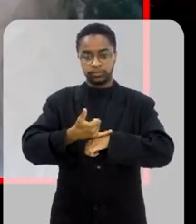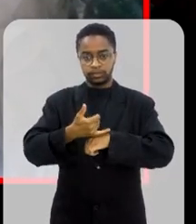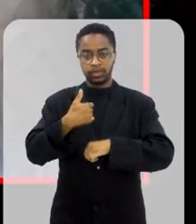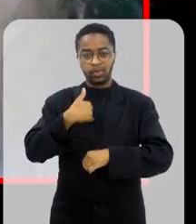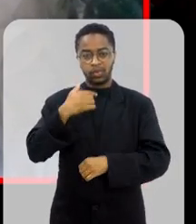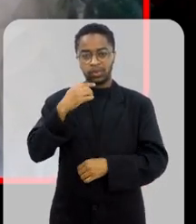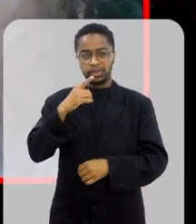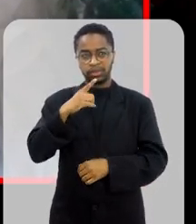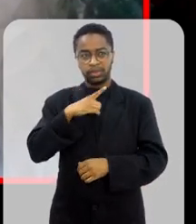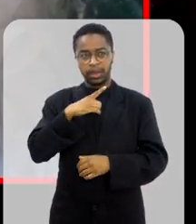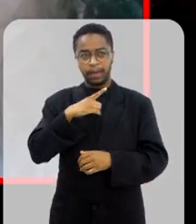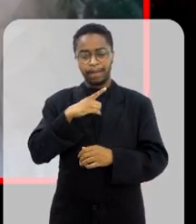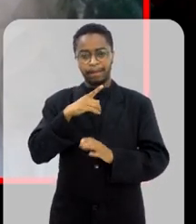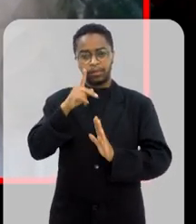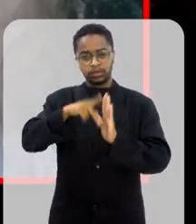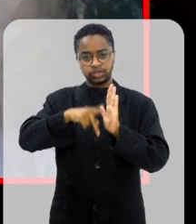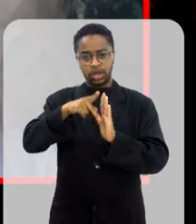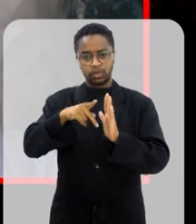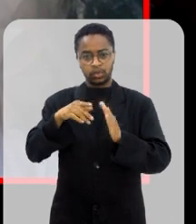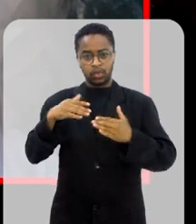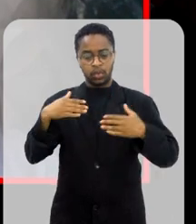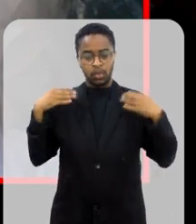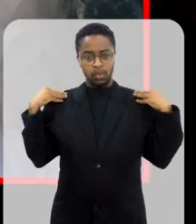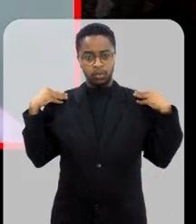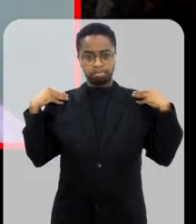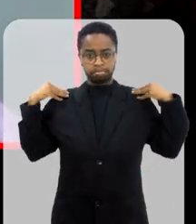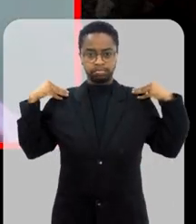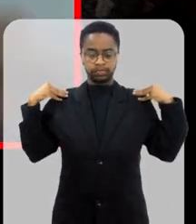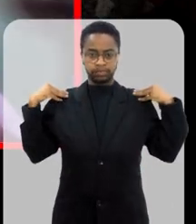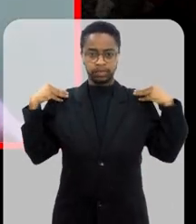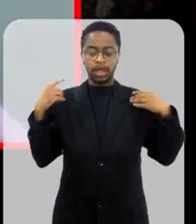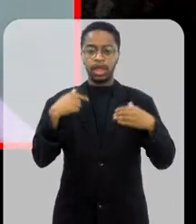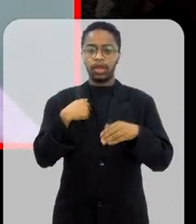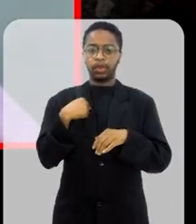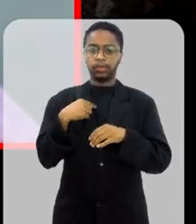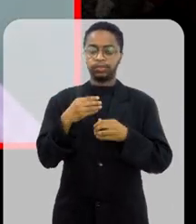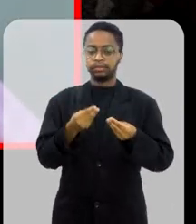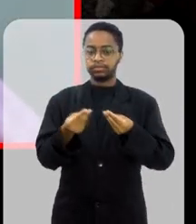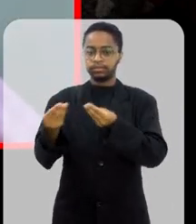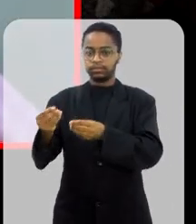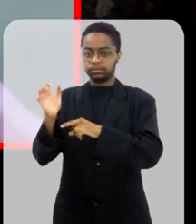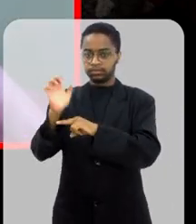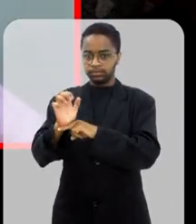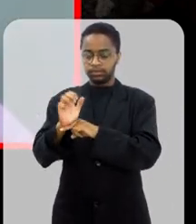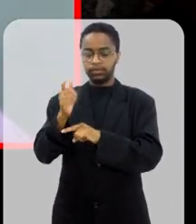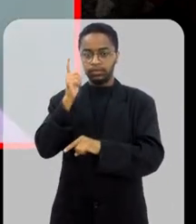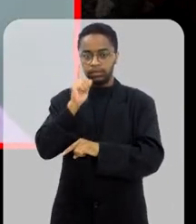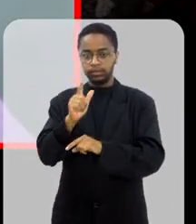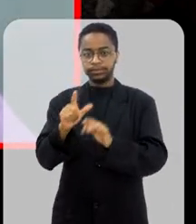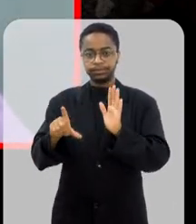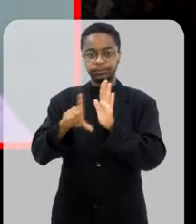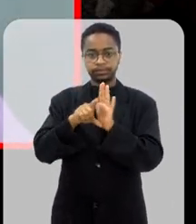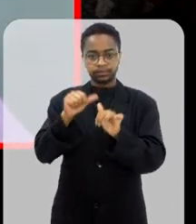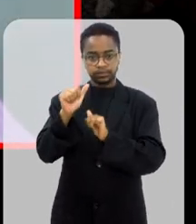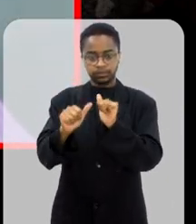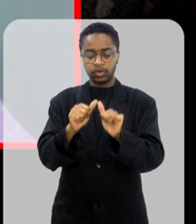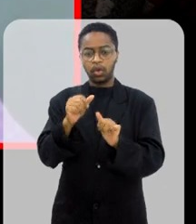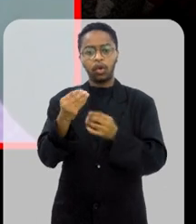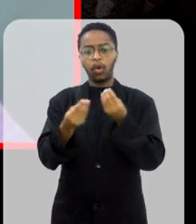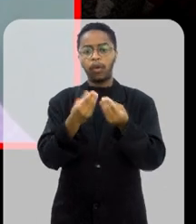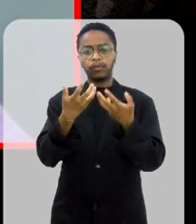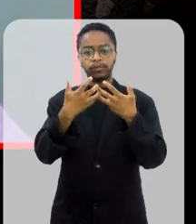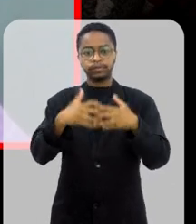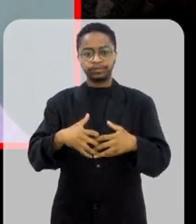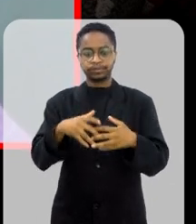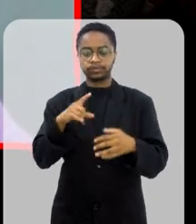Em Volta Redonda, nós criamos um projeto Coluna Reta. Levei para o Estado, virou lei. Como é que